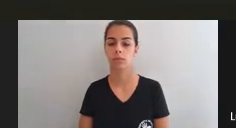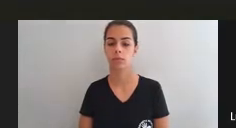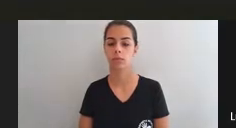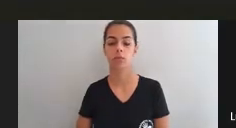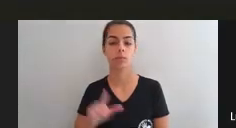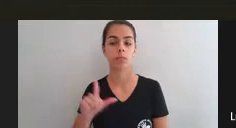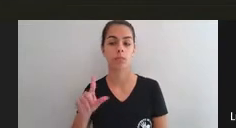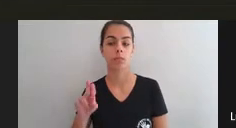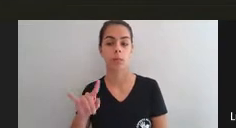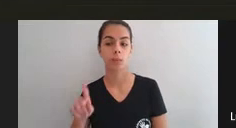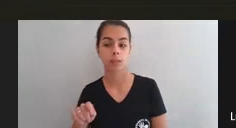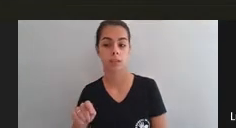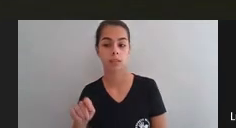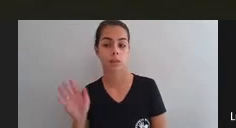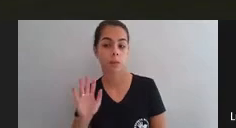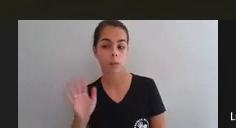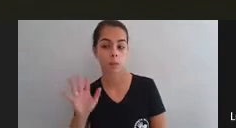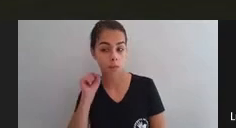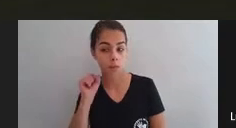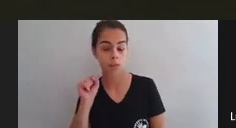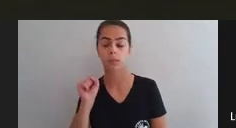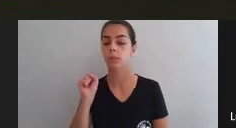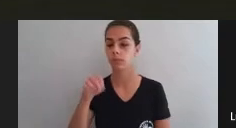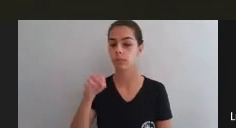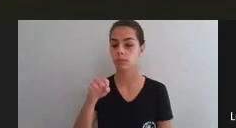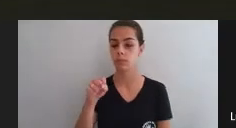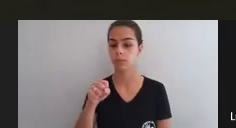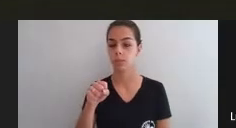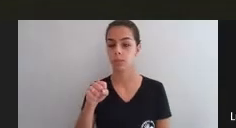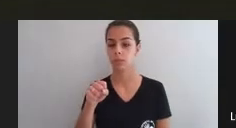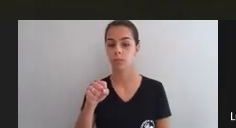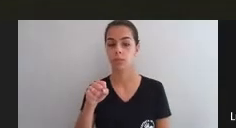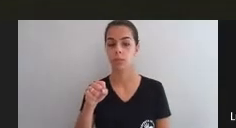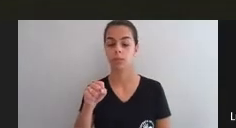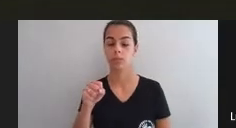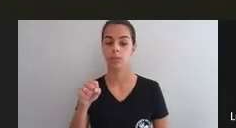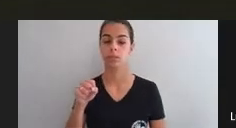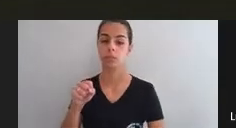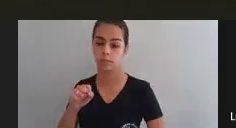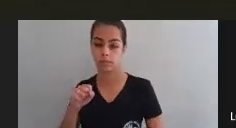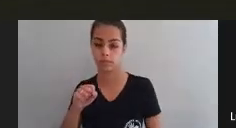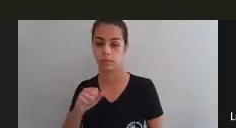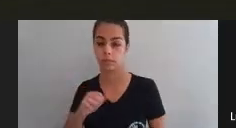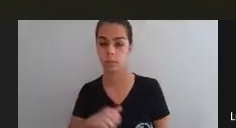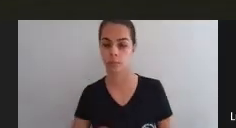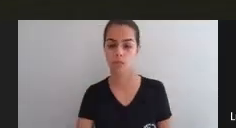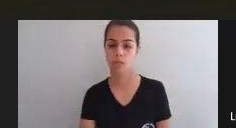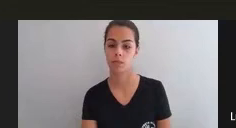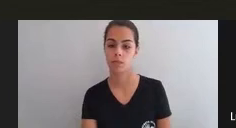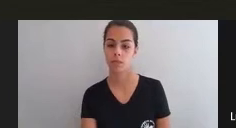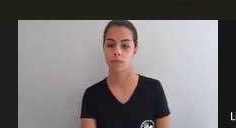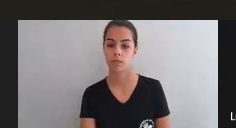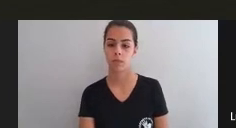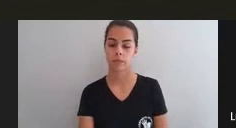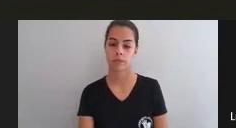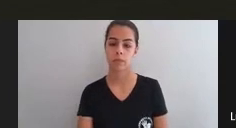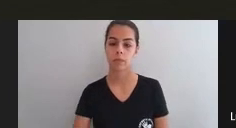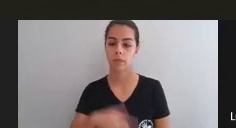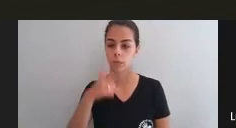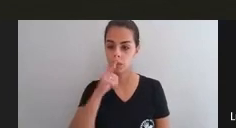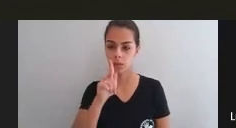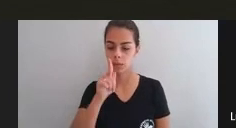Luísa? Oi, tá me ouvindo? Tô. Ah, meu microfone deu problema, mas Você consegue